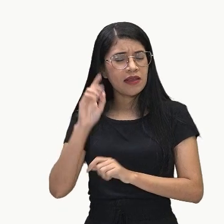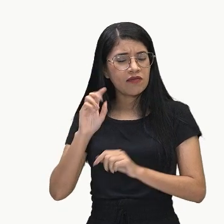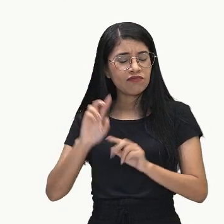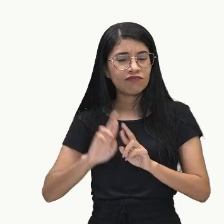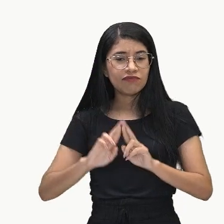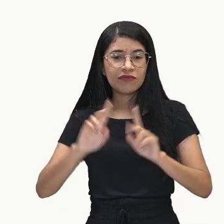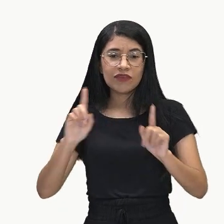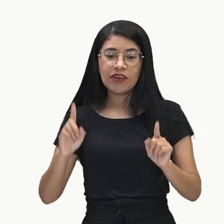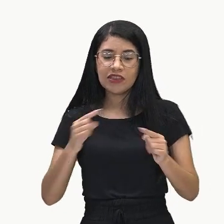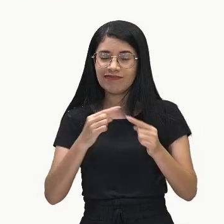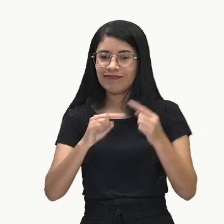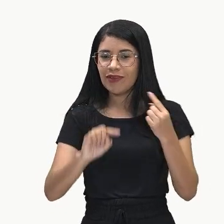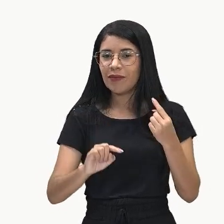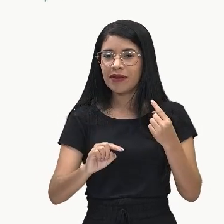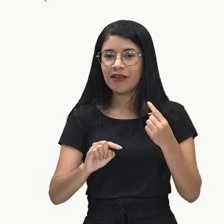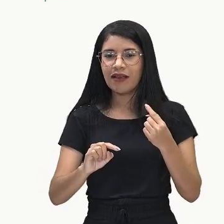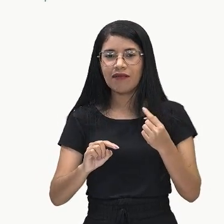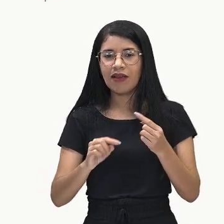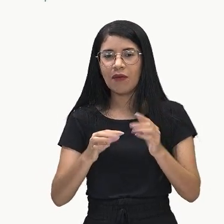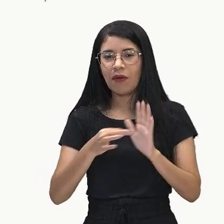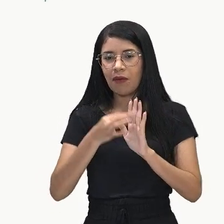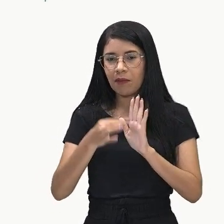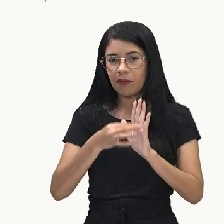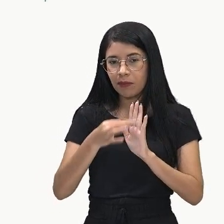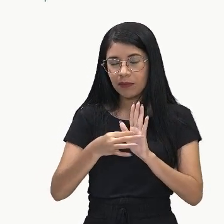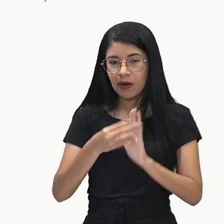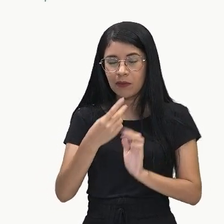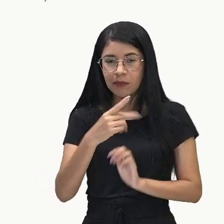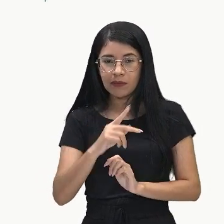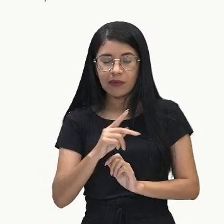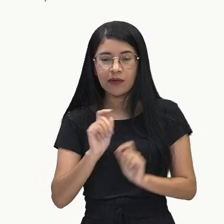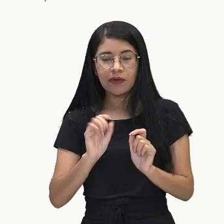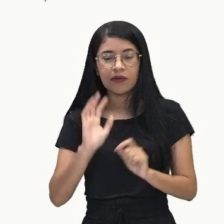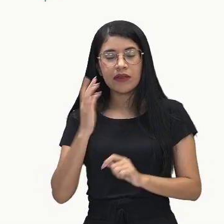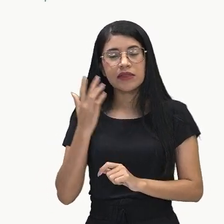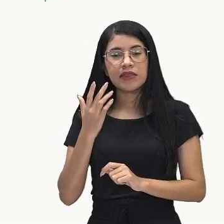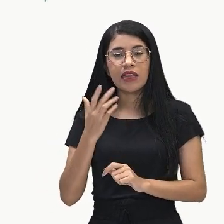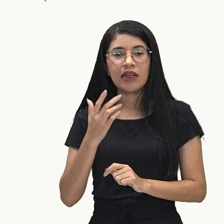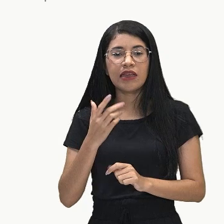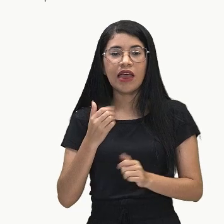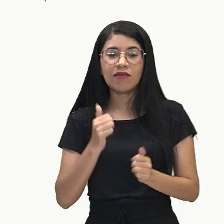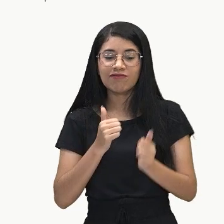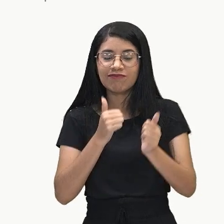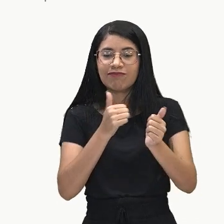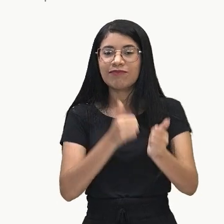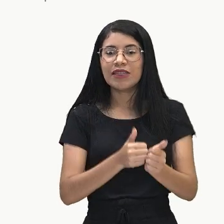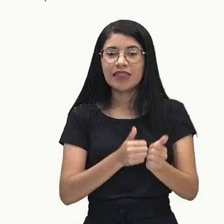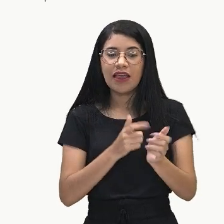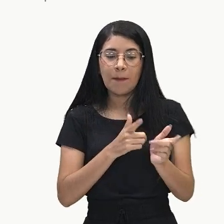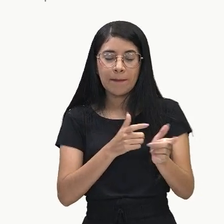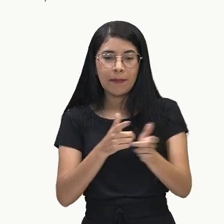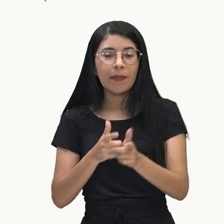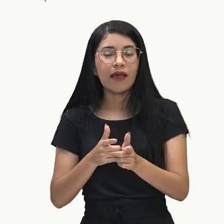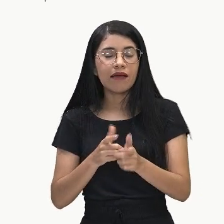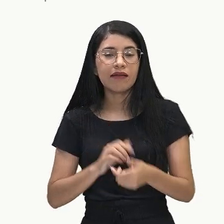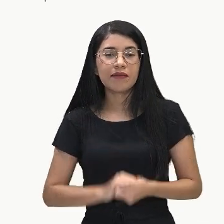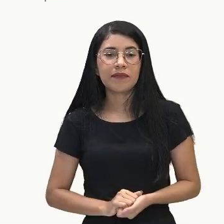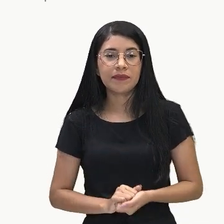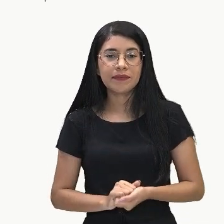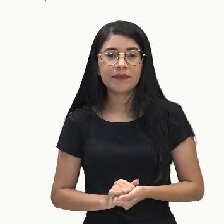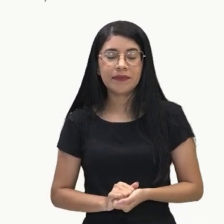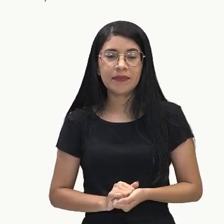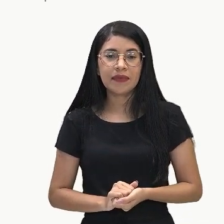diferente do que o próprio McCarthy acreditava, ele ia perseguir. Nessa linha de